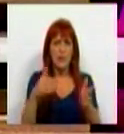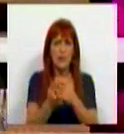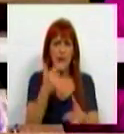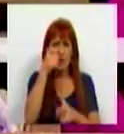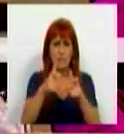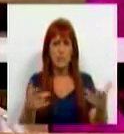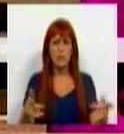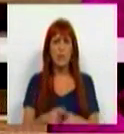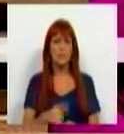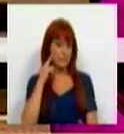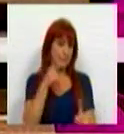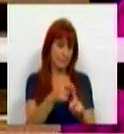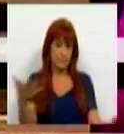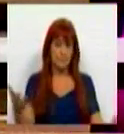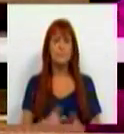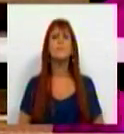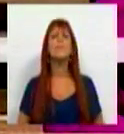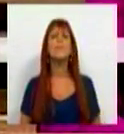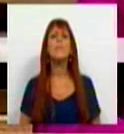aos seus destinatários.